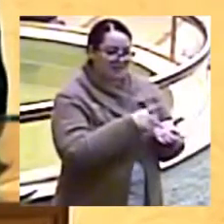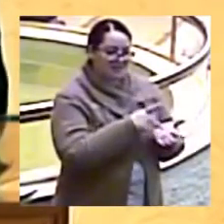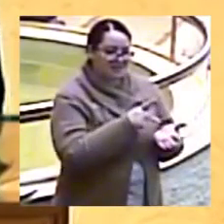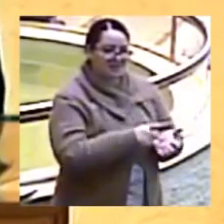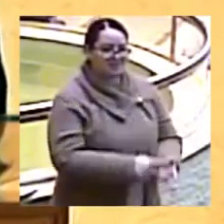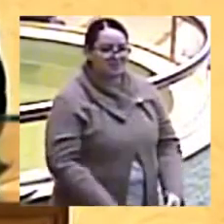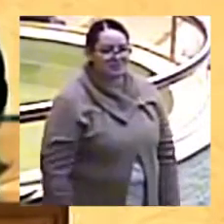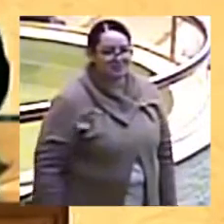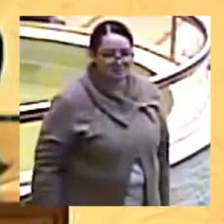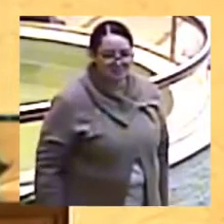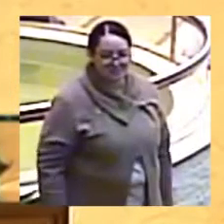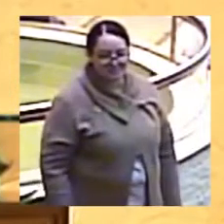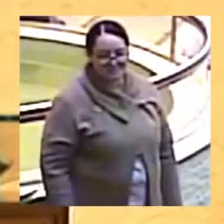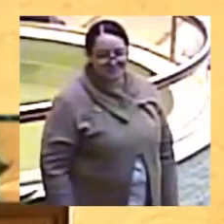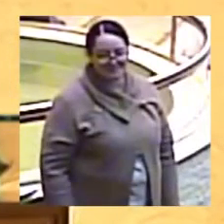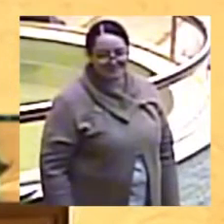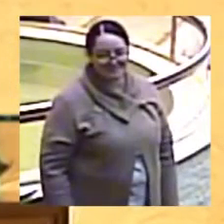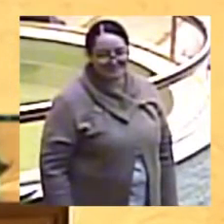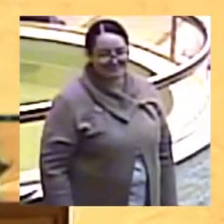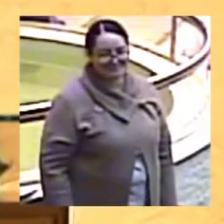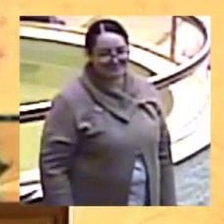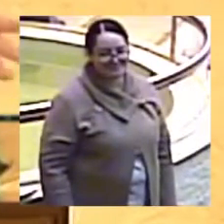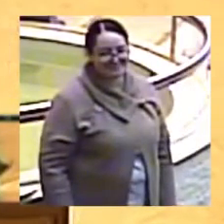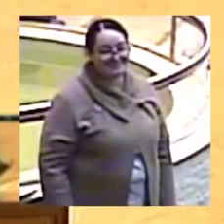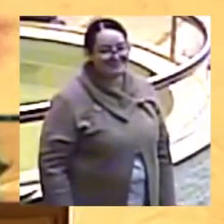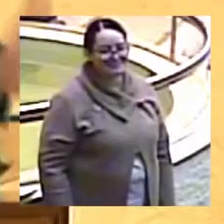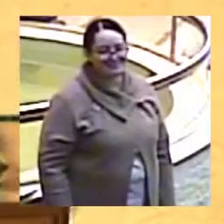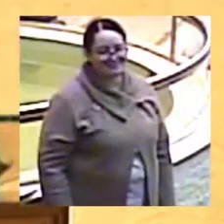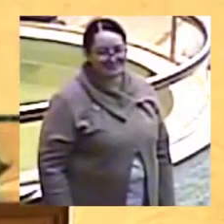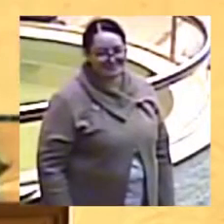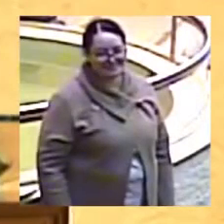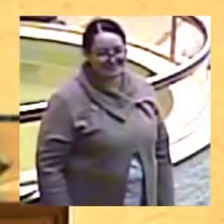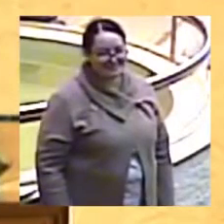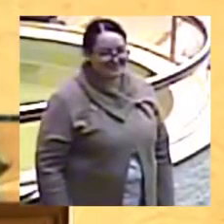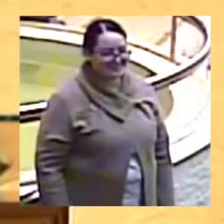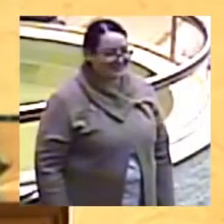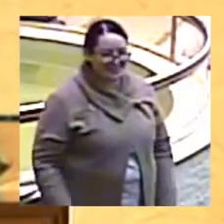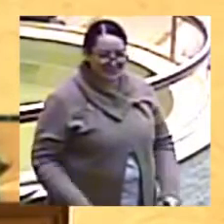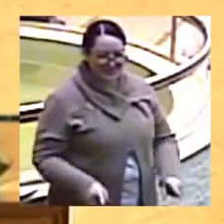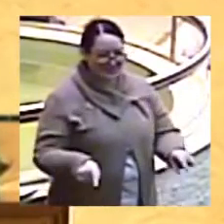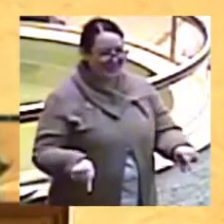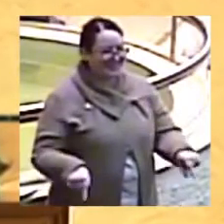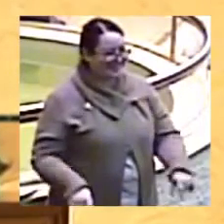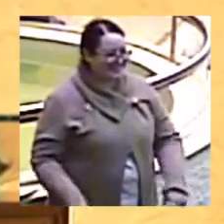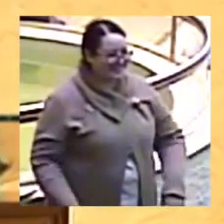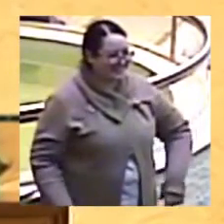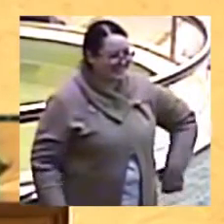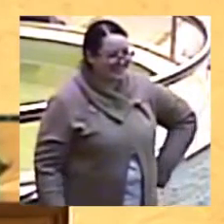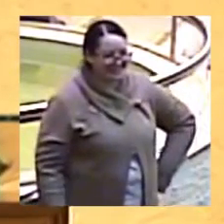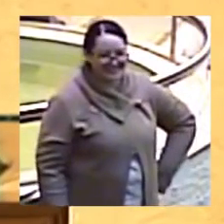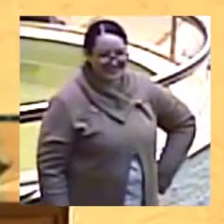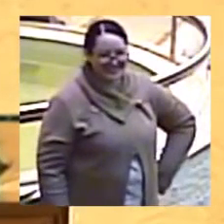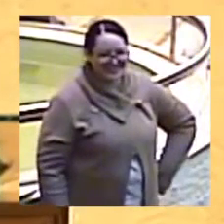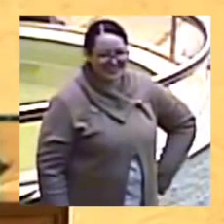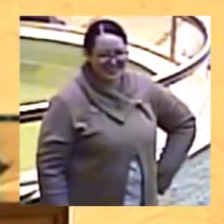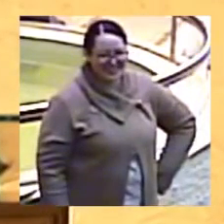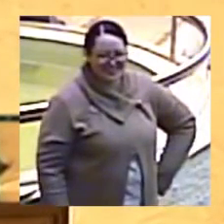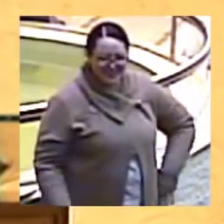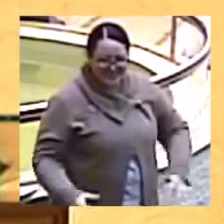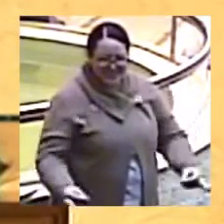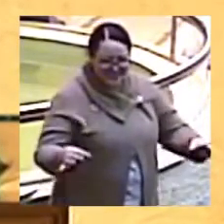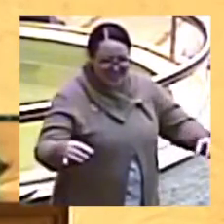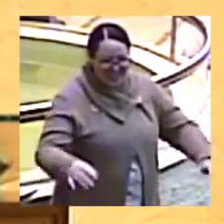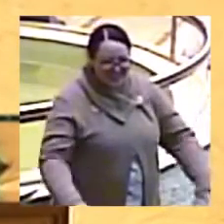Quando você vai, por exemplo, para o Iluminismo, o mundo passou a desprezar a Bíblia, muitas igrejas, deixaram de